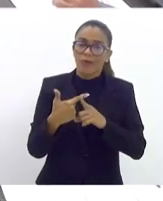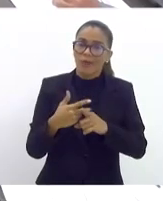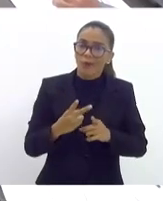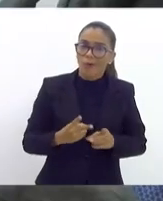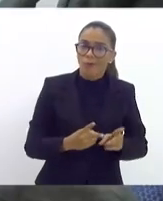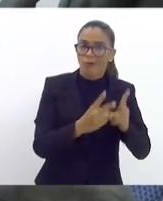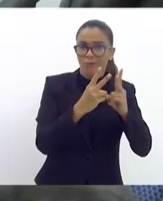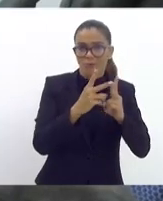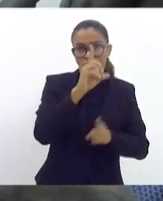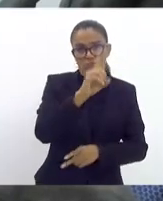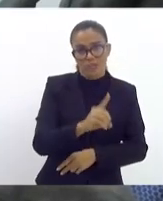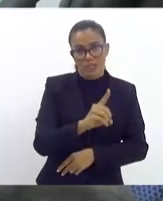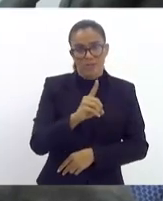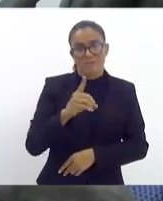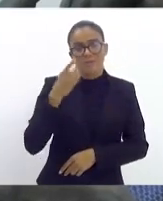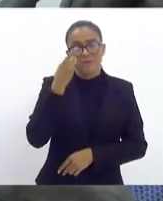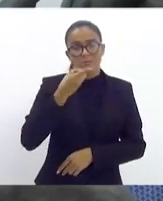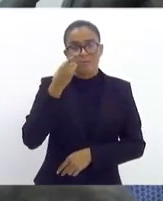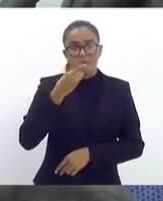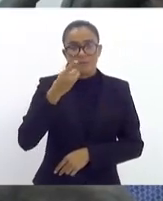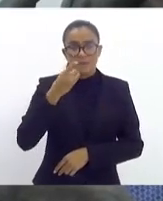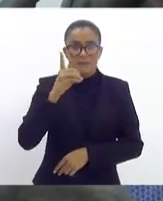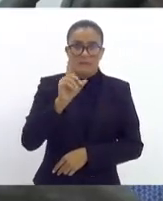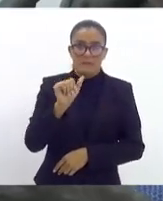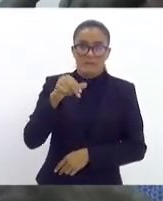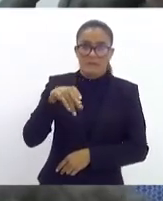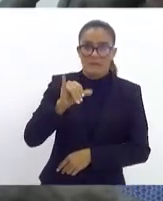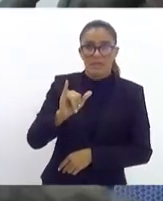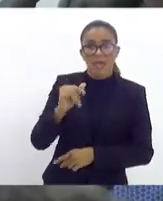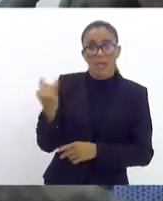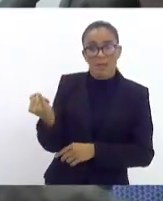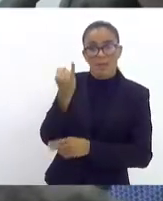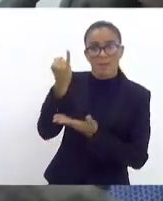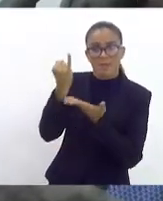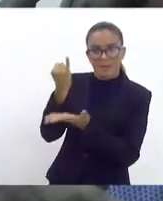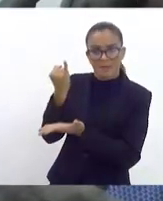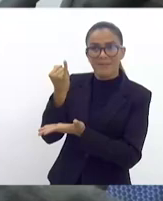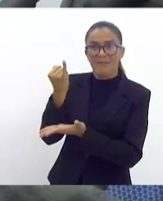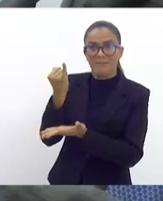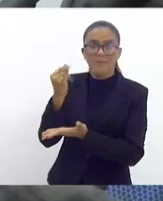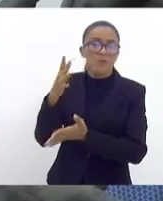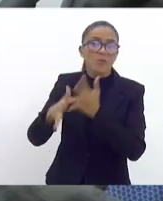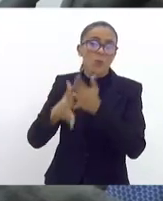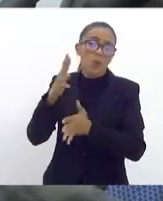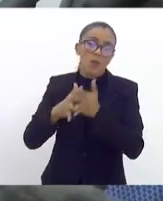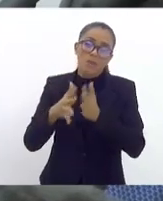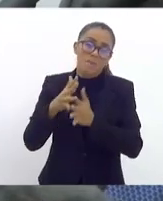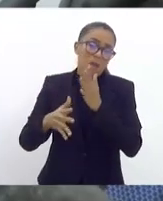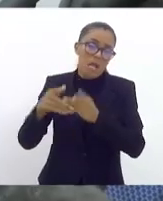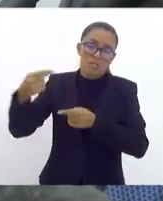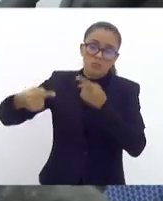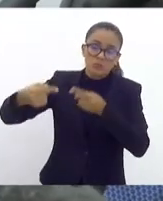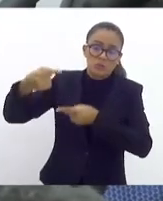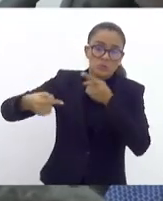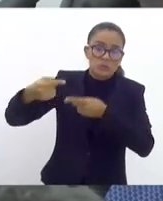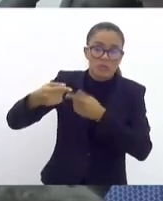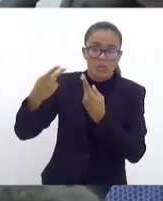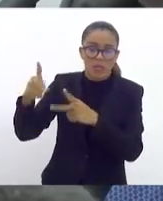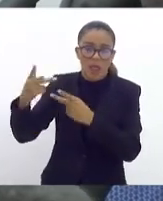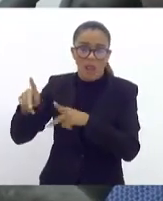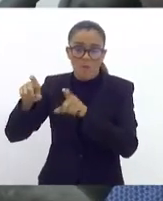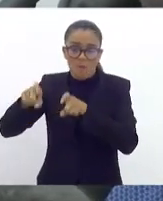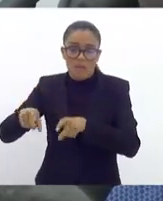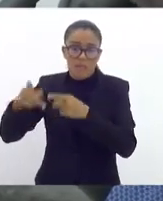em pautar o tema que é relevante a ela ou seja não atrapalha a discussão dela o mandato